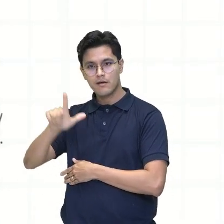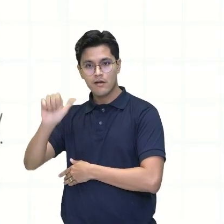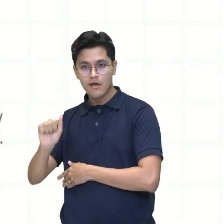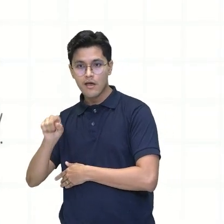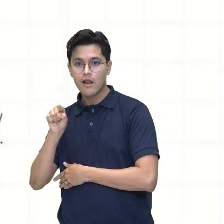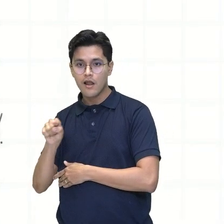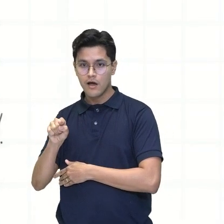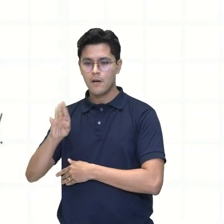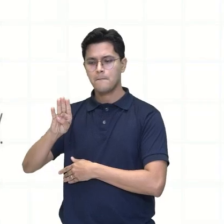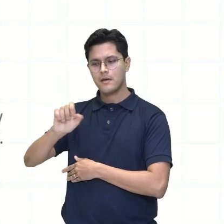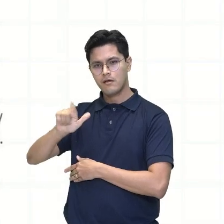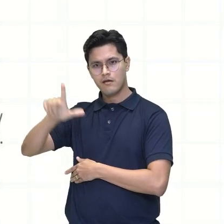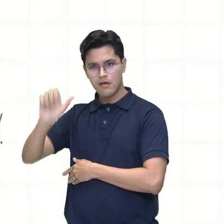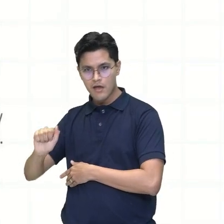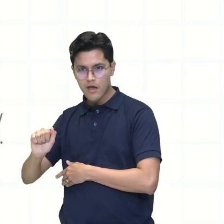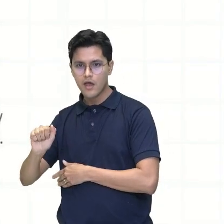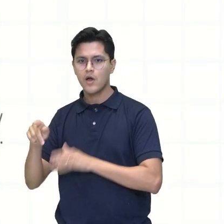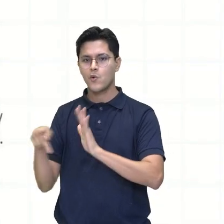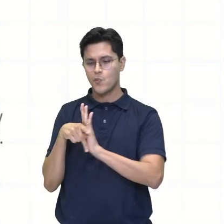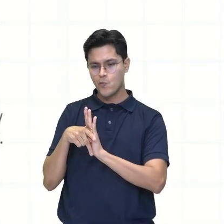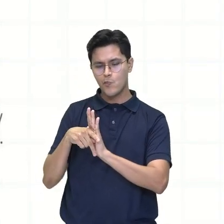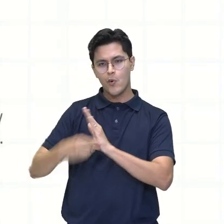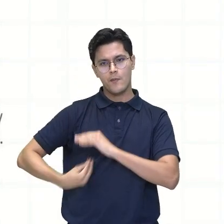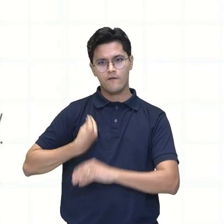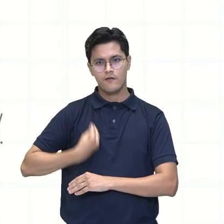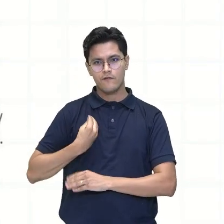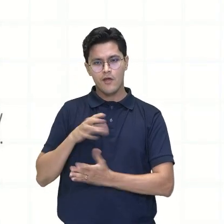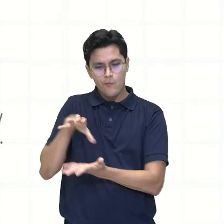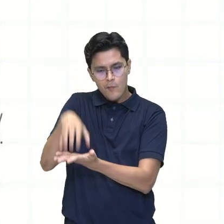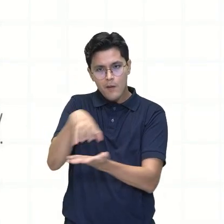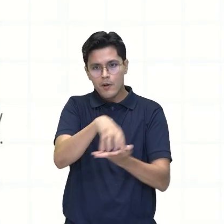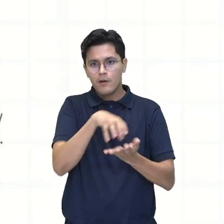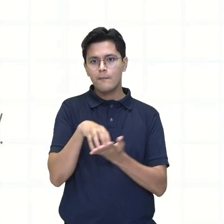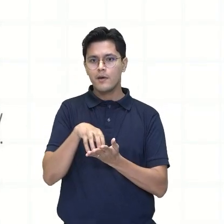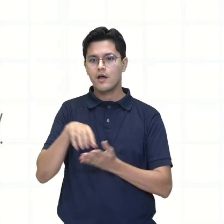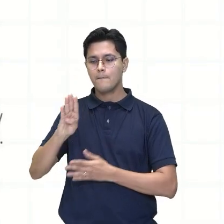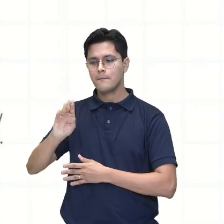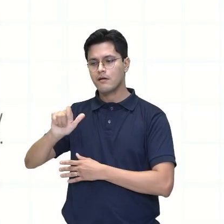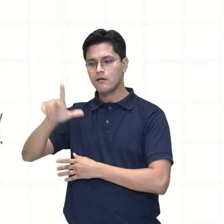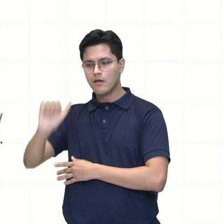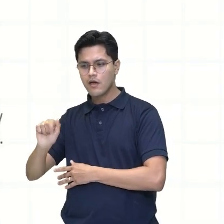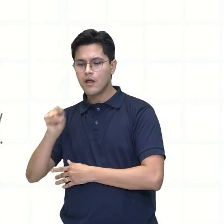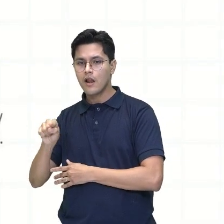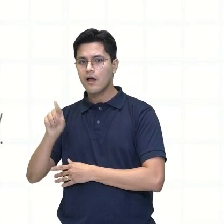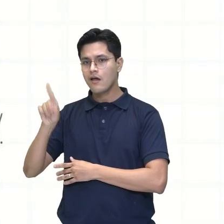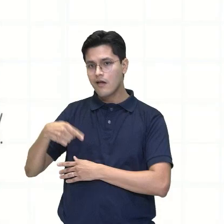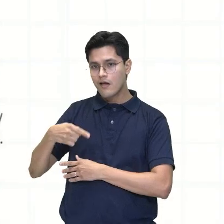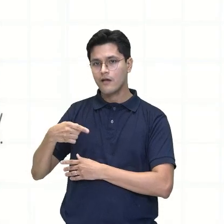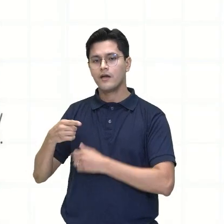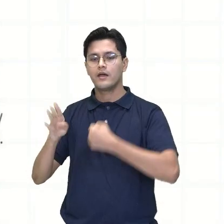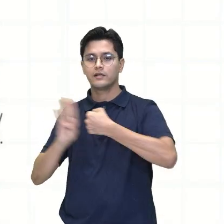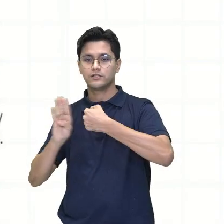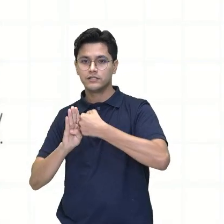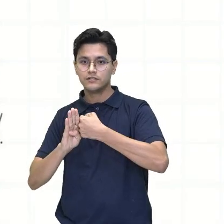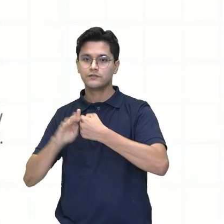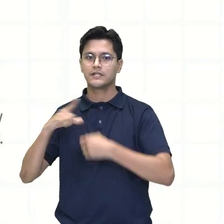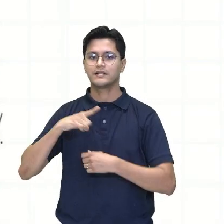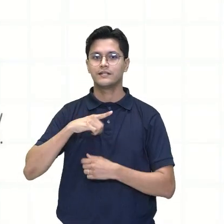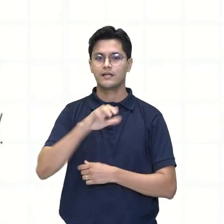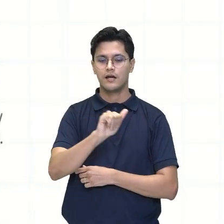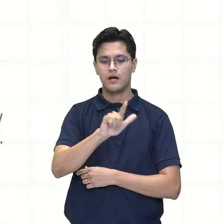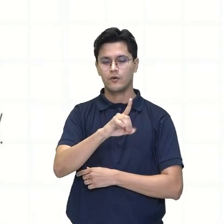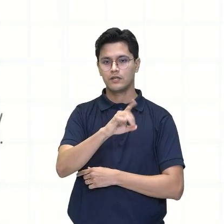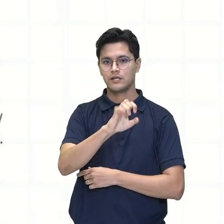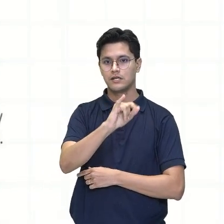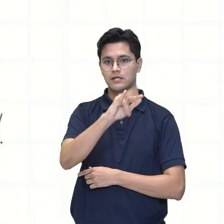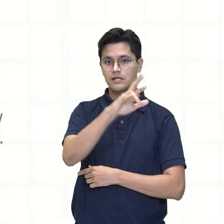ó. A bela da aldeia está como substantivo e da aldeia está como uma locução adjetiva que determina o